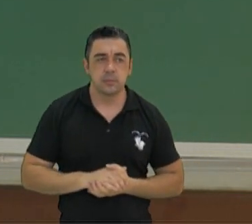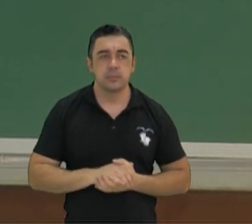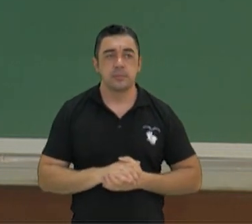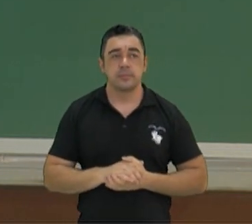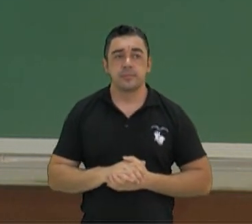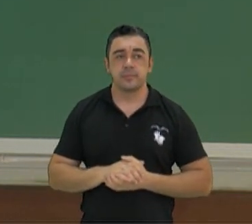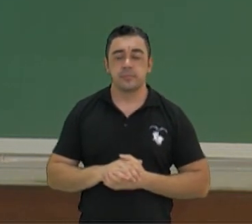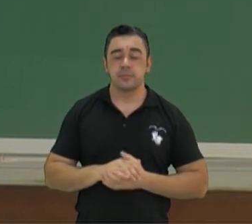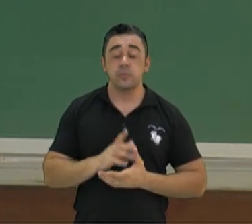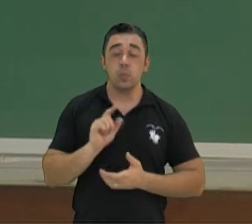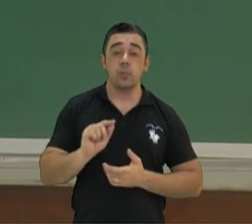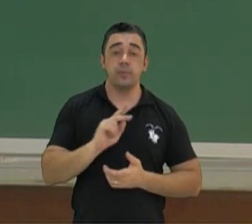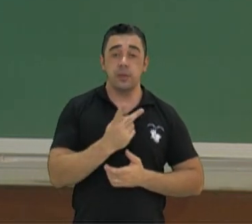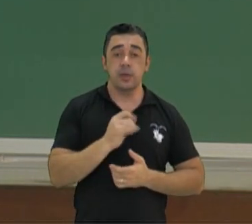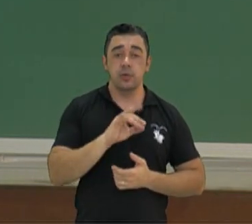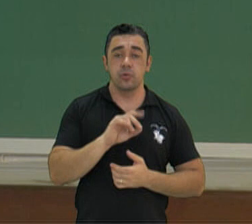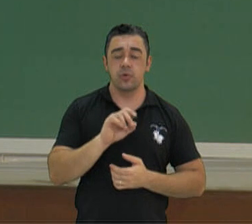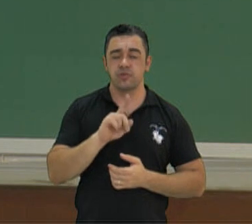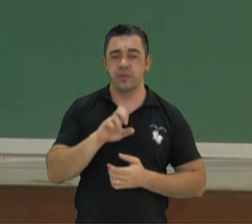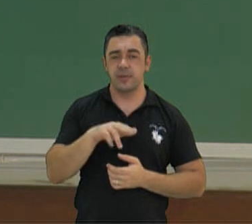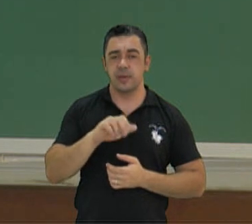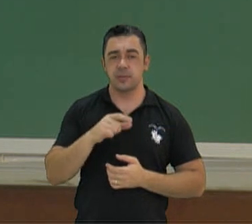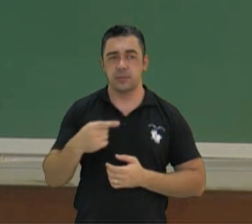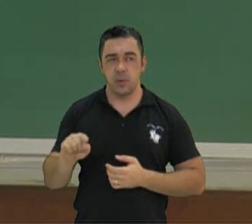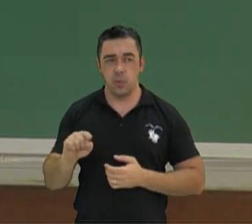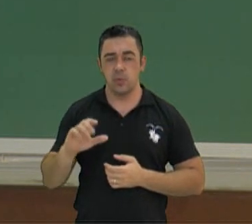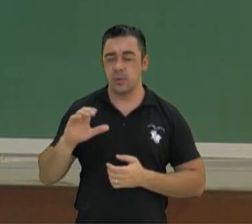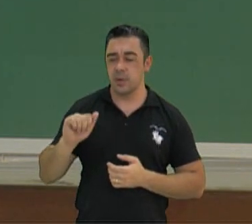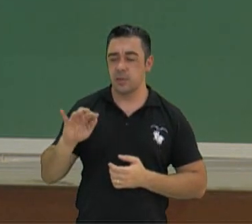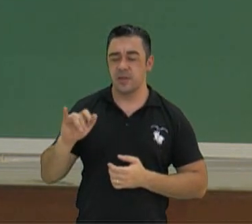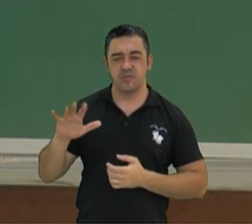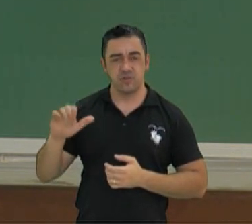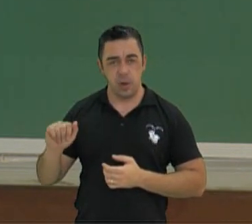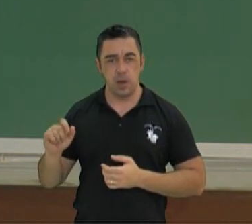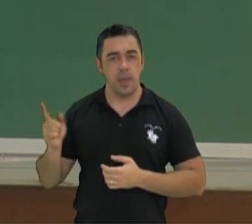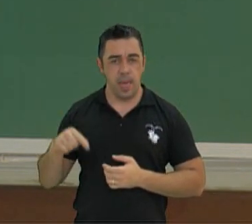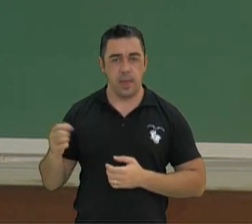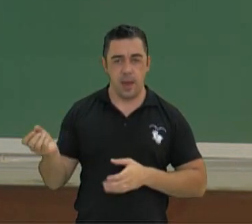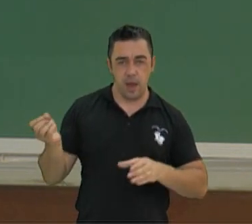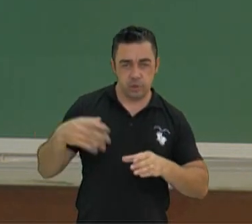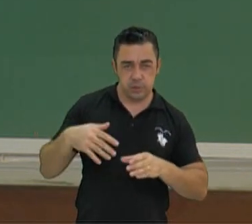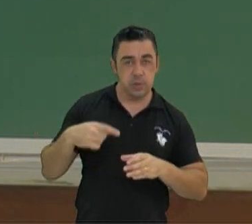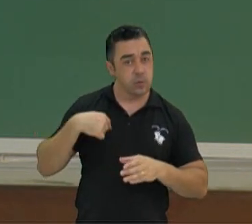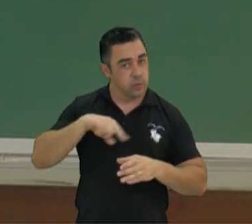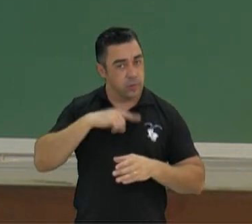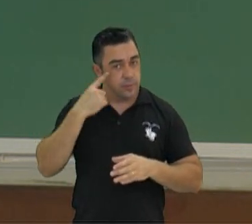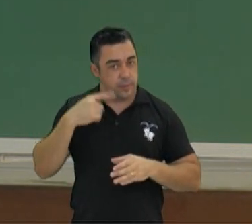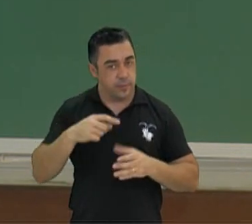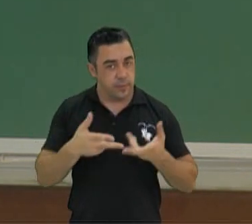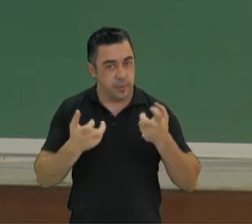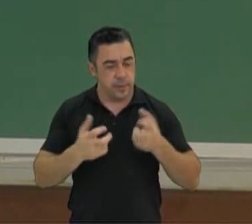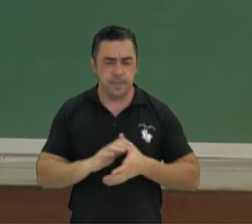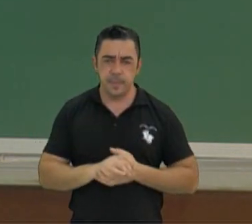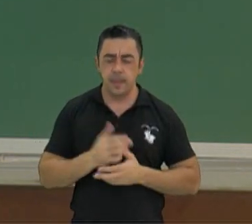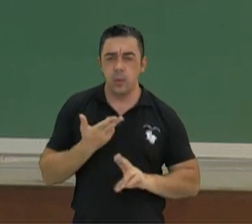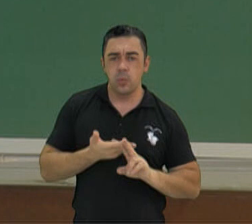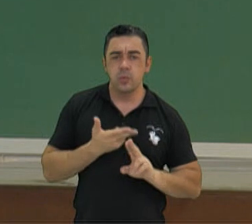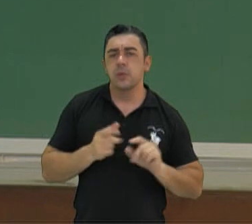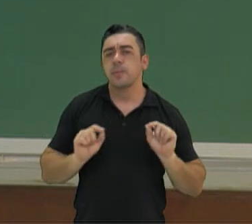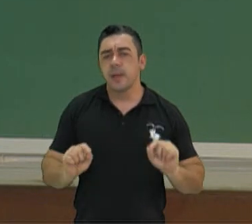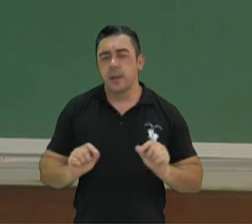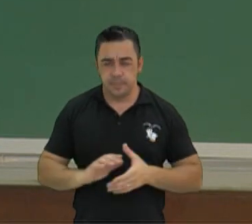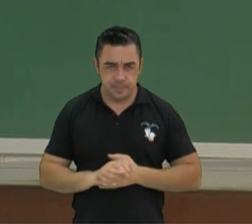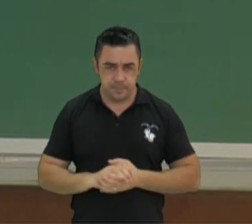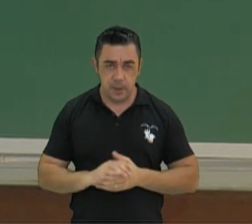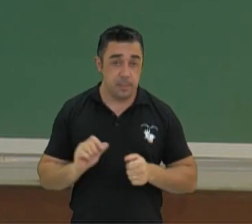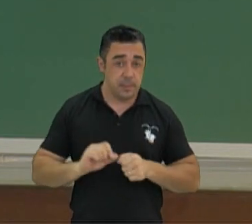A hidrogenação catalítica é um dos tipos de reação de adição que nós vamos ver. Ela é utilizada para quê?